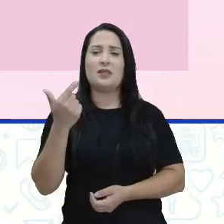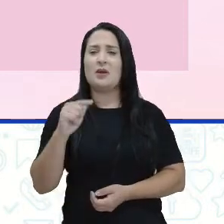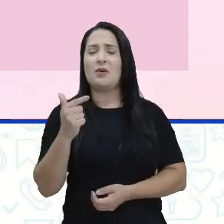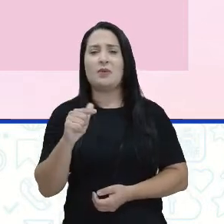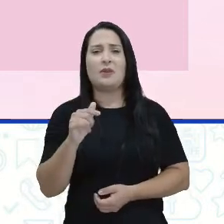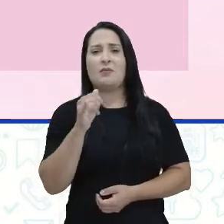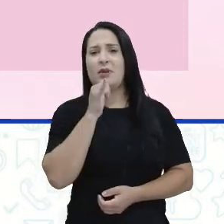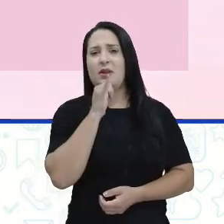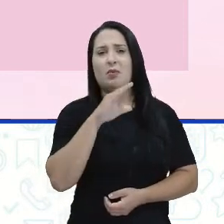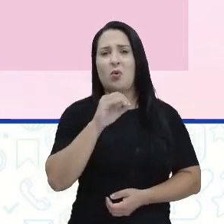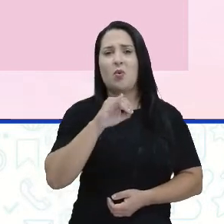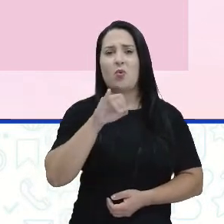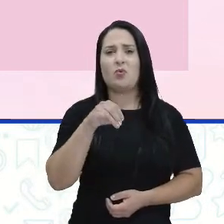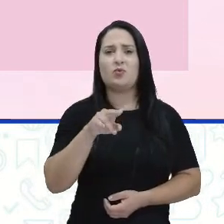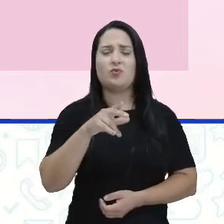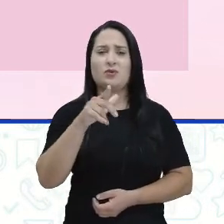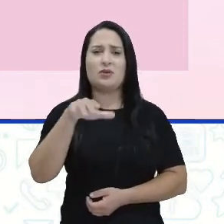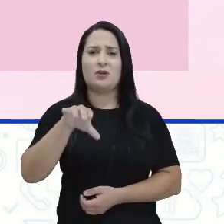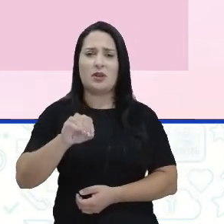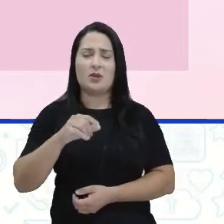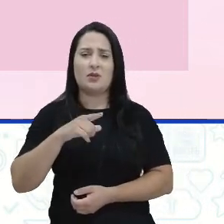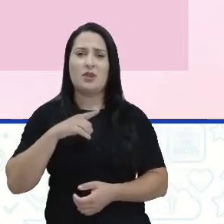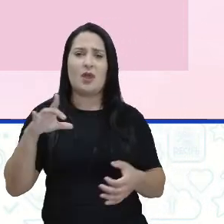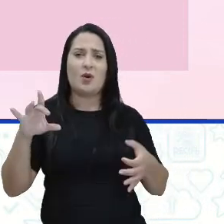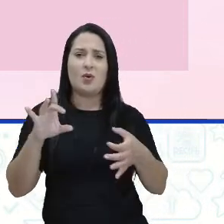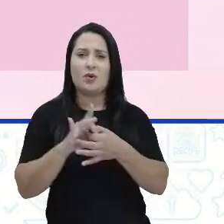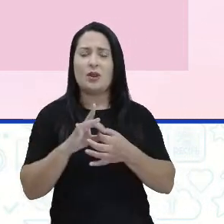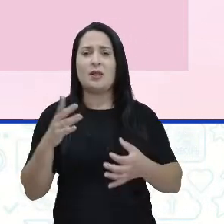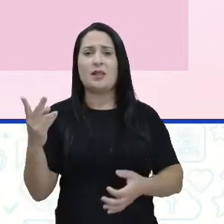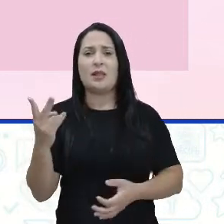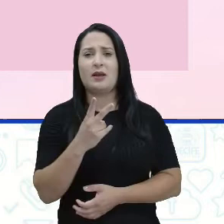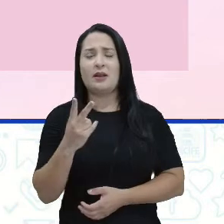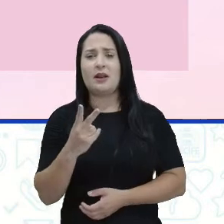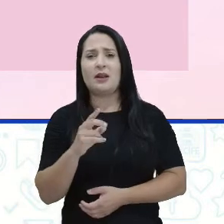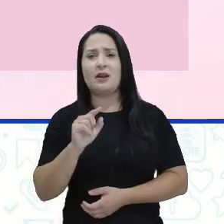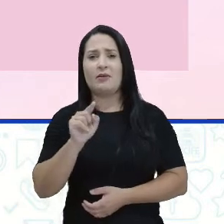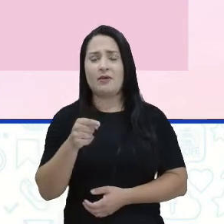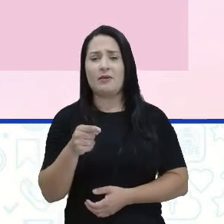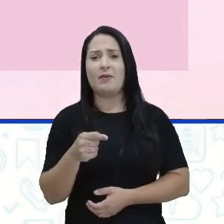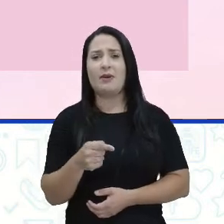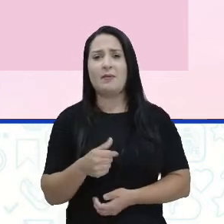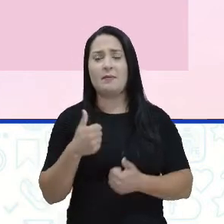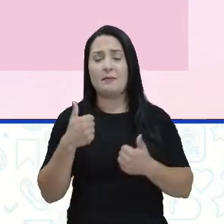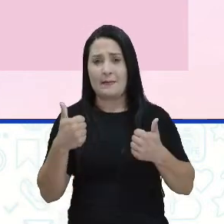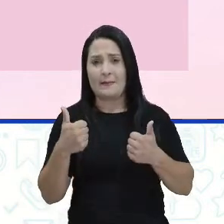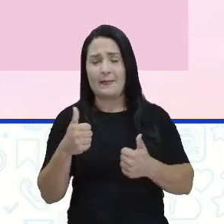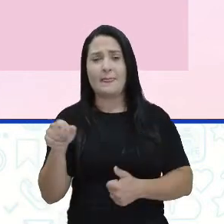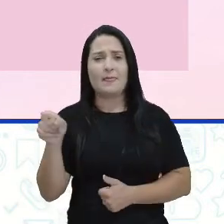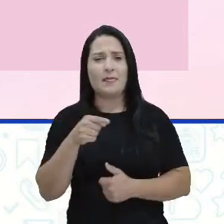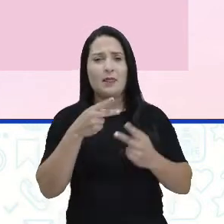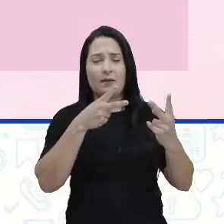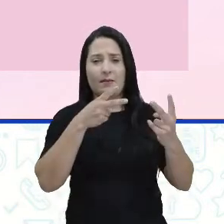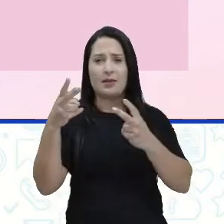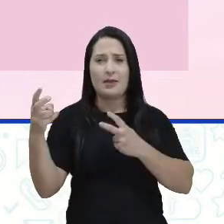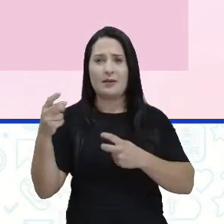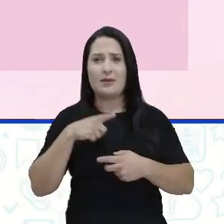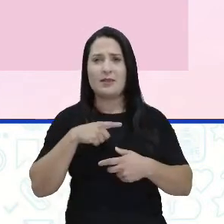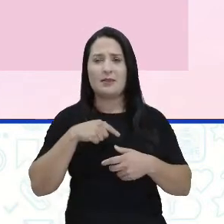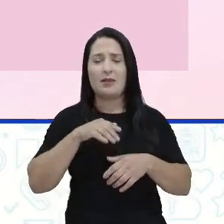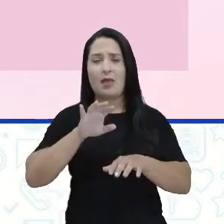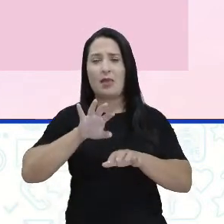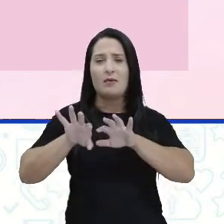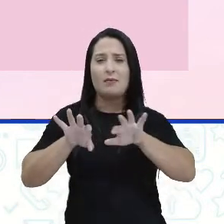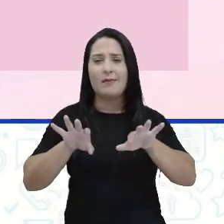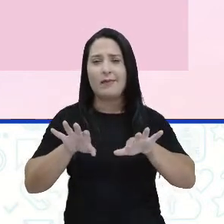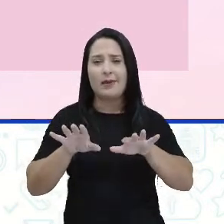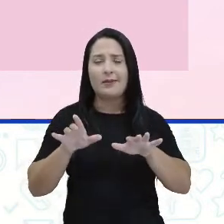conjunção, eu faço essa conexão entre elas através da vírgula. tá? Mas vocês percebem que tem um espacinho aí para